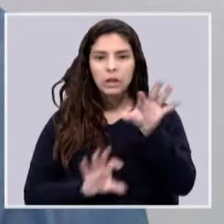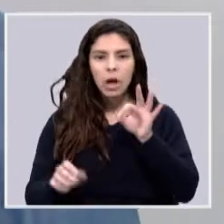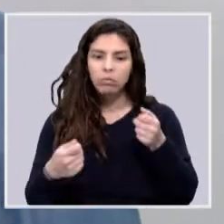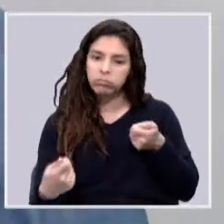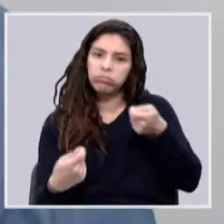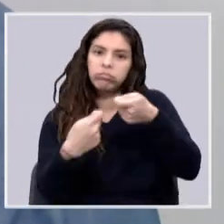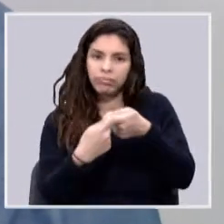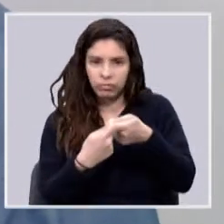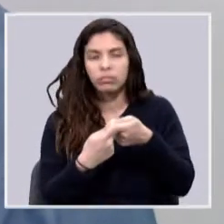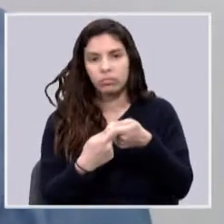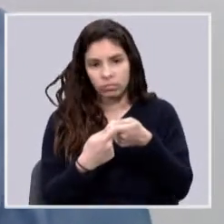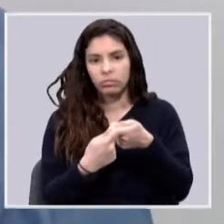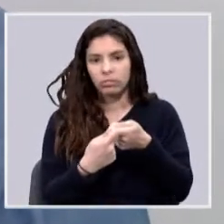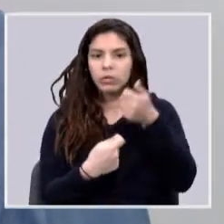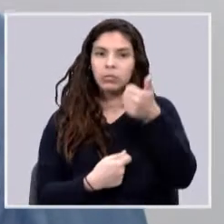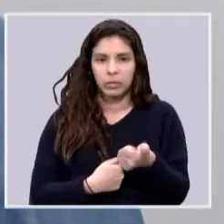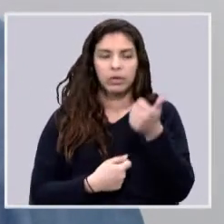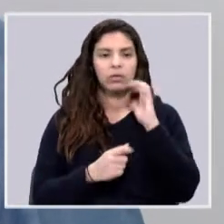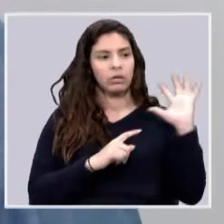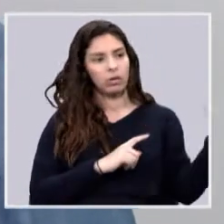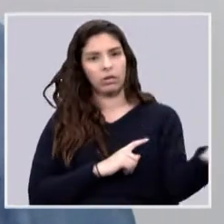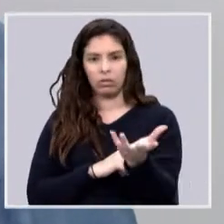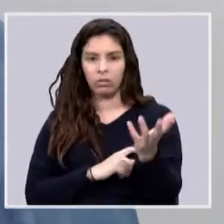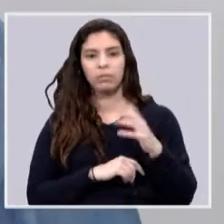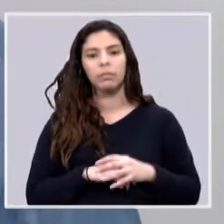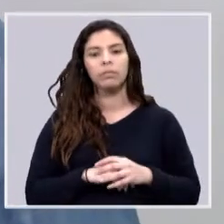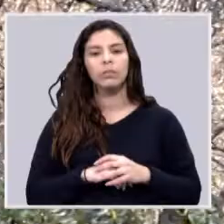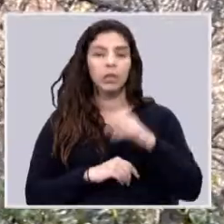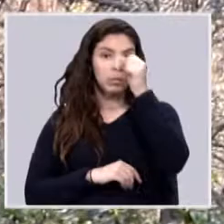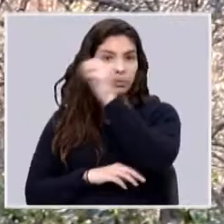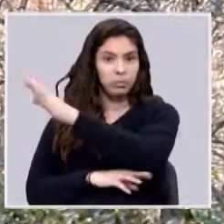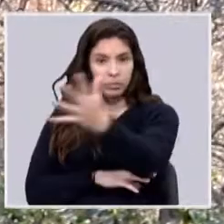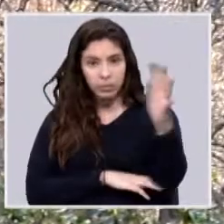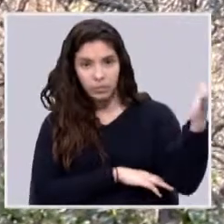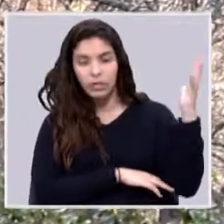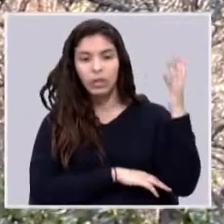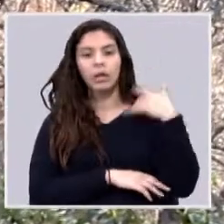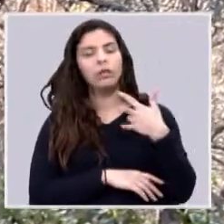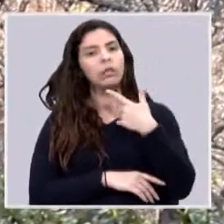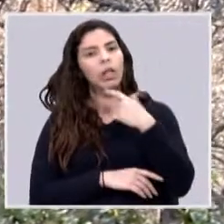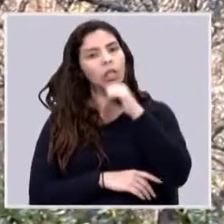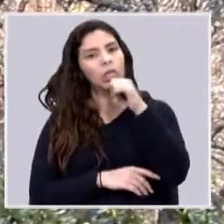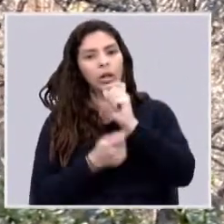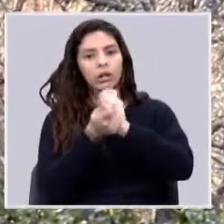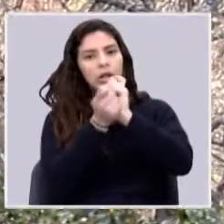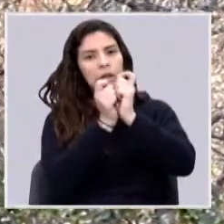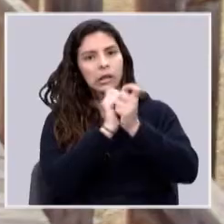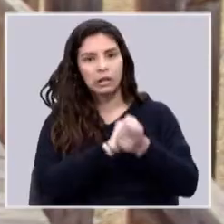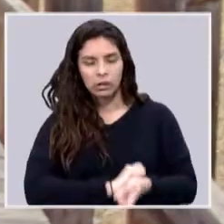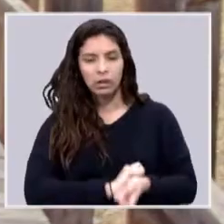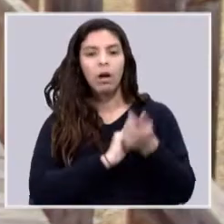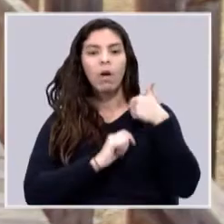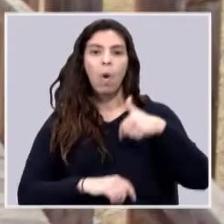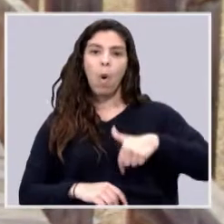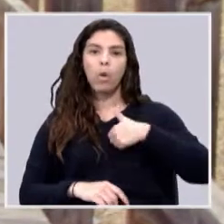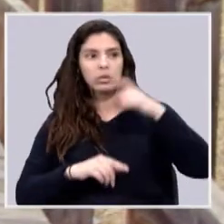o impacto do modo como agem na paisagem. A paisagem é um sistema vivo que está em constante